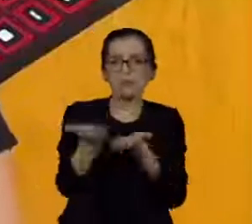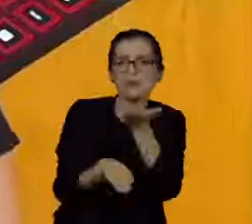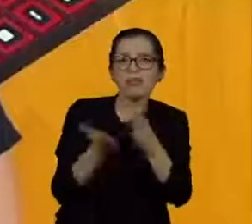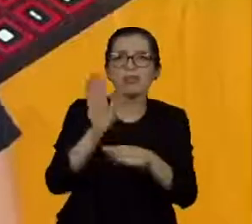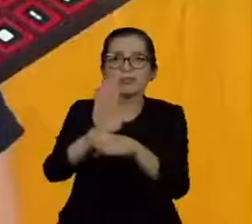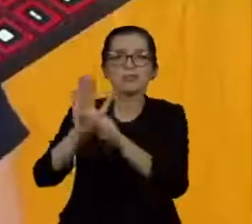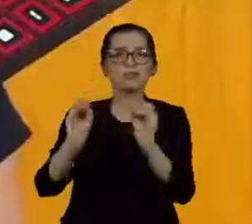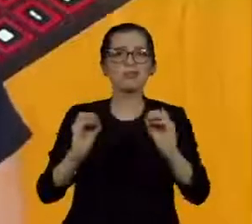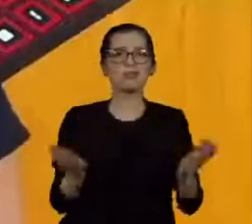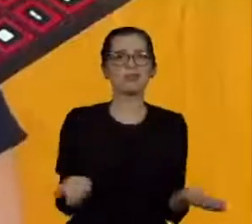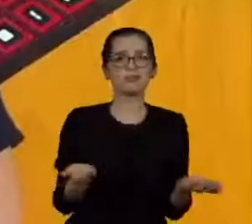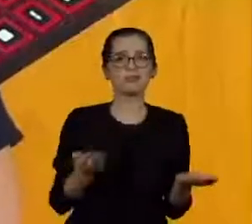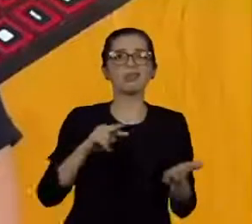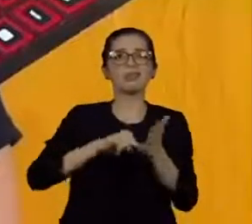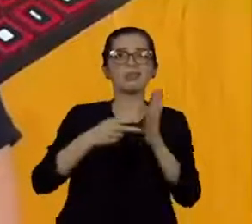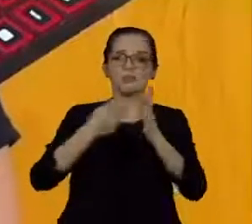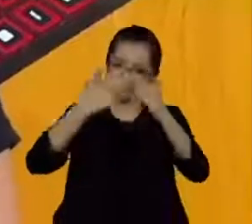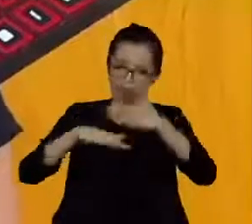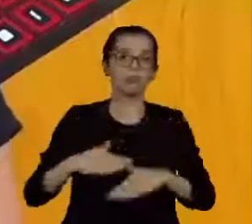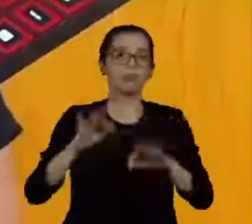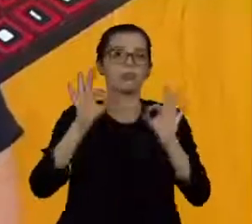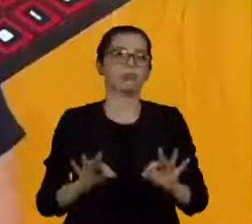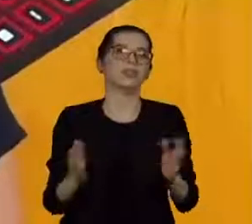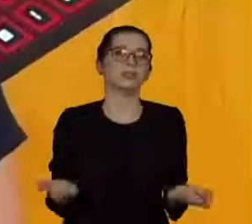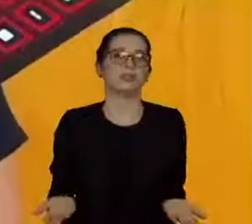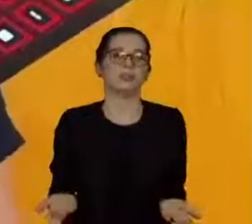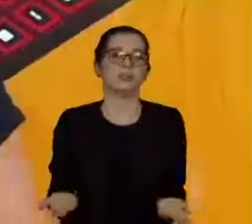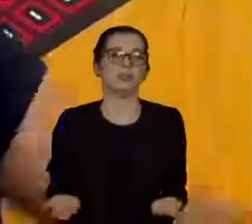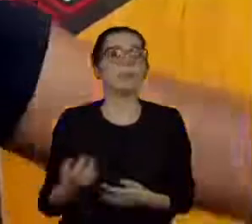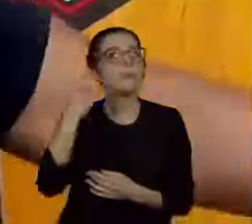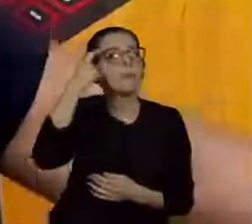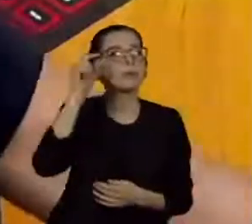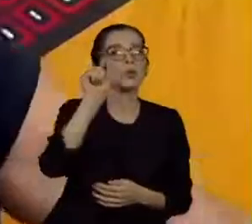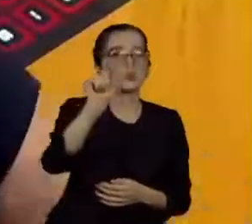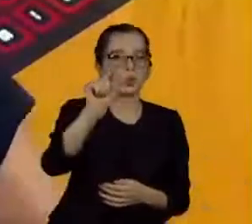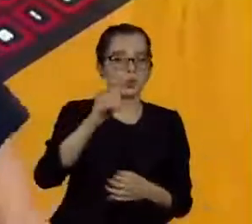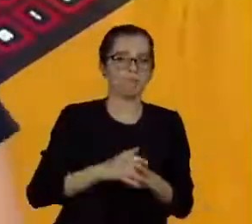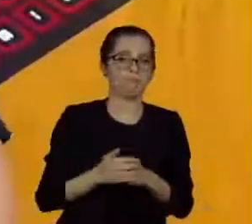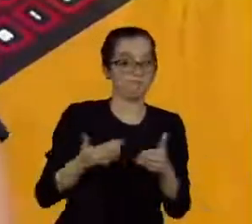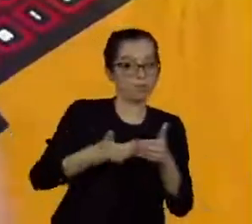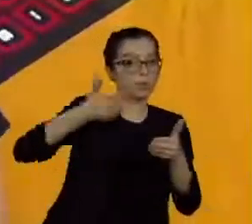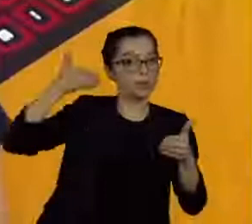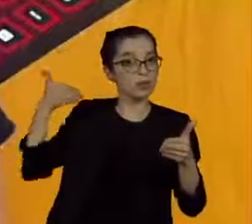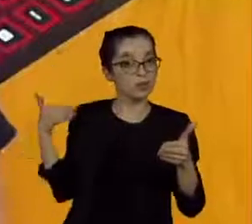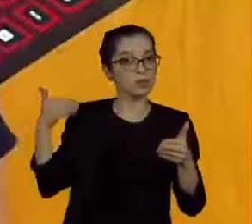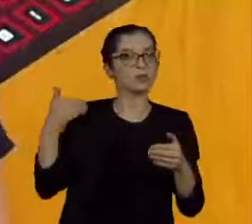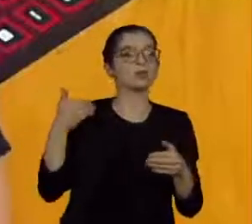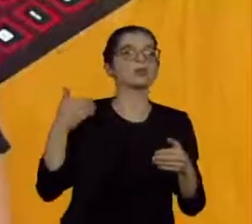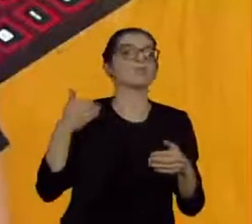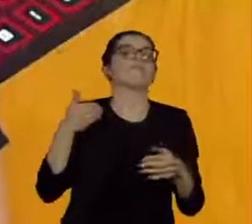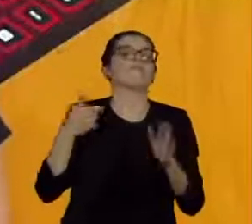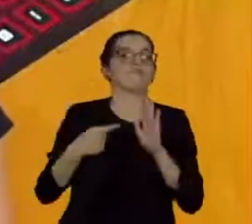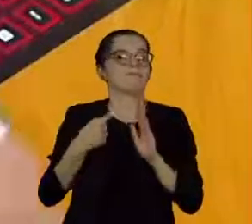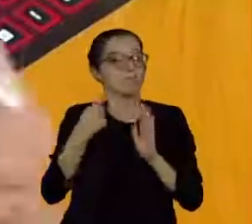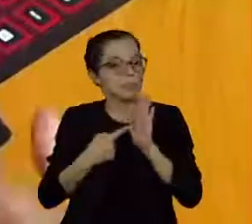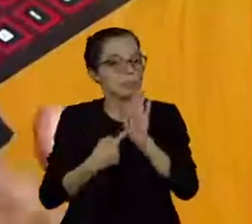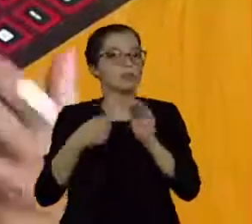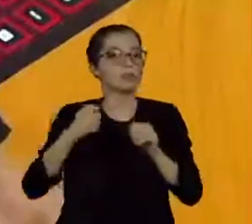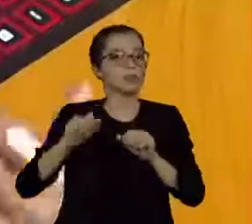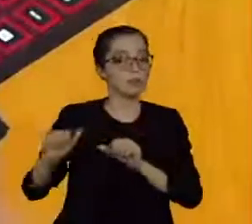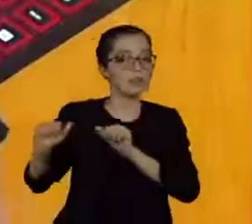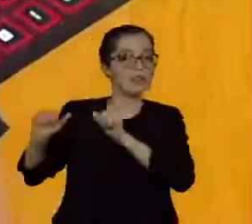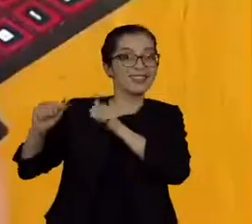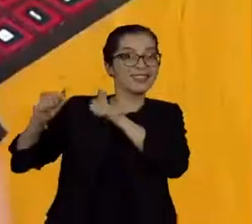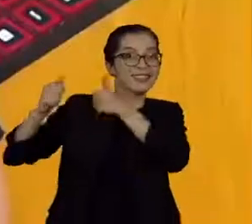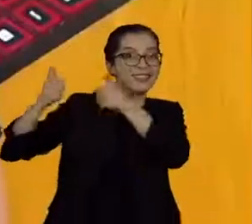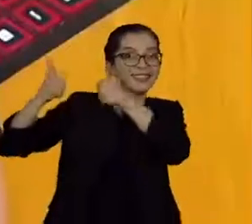retrocesso. Pensar que a gente não estava desse jeito há pouco tempo atrás, não é? Esse é o tamanho do retrocesso. Pensar que a